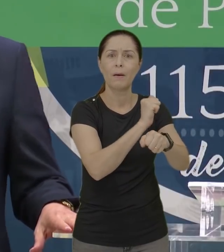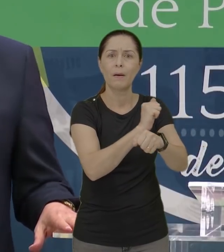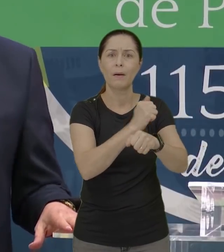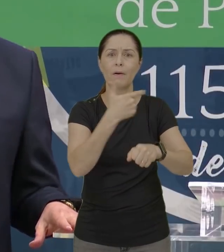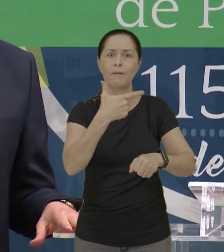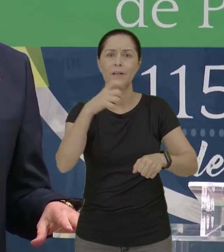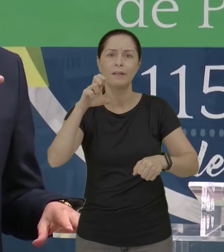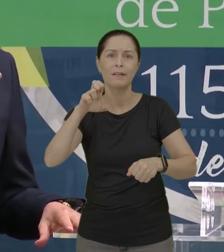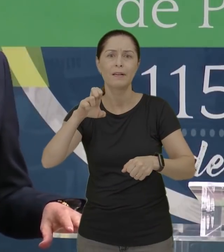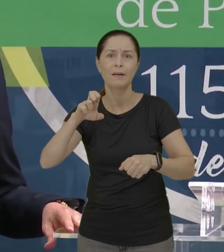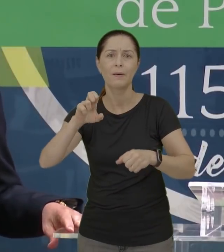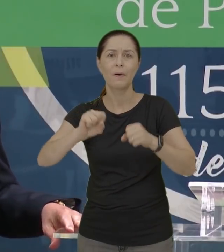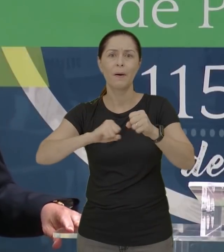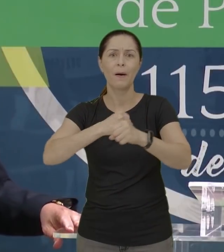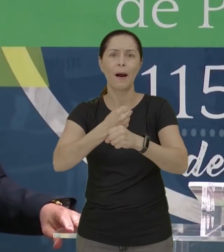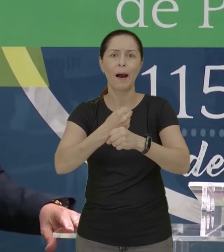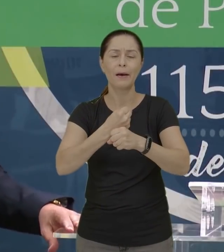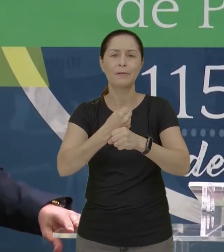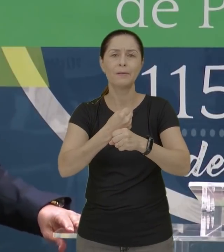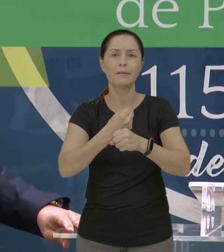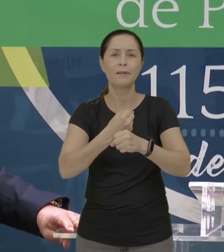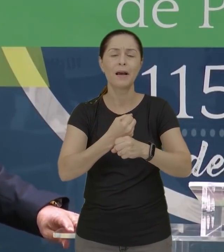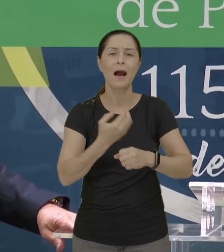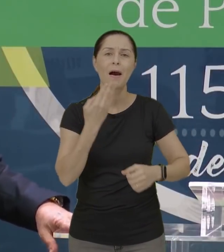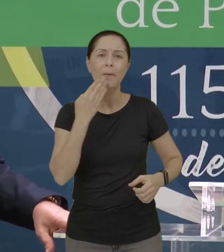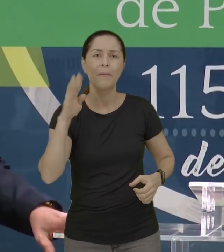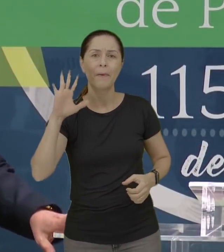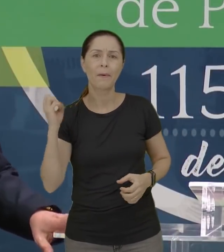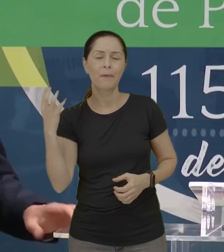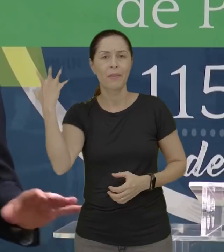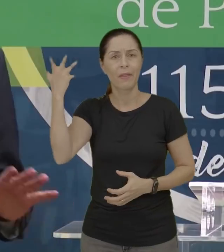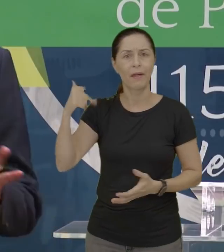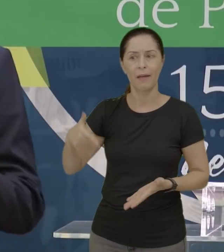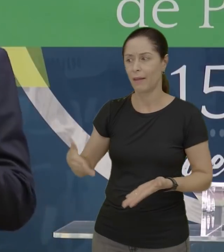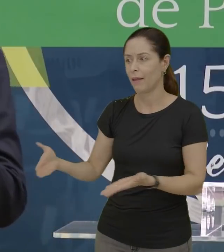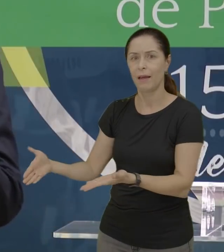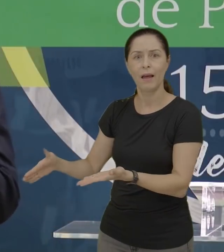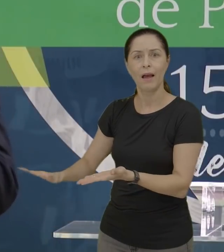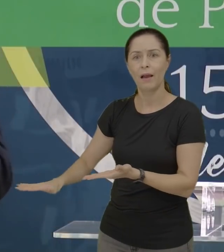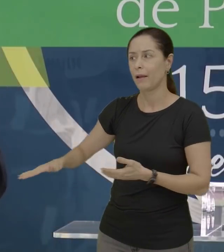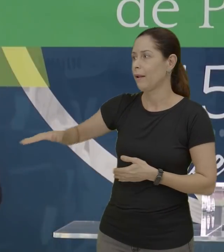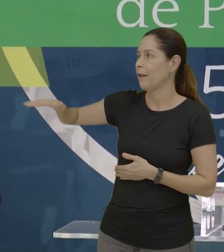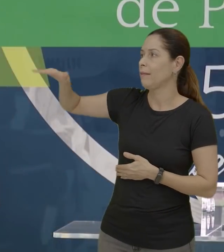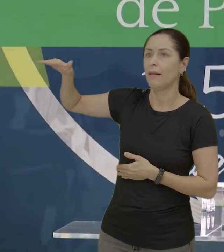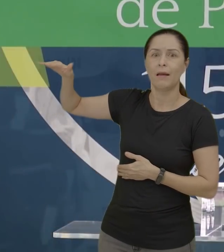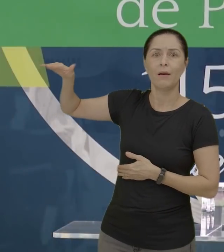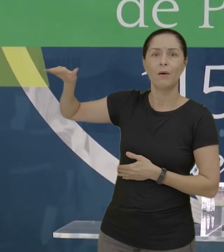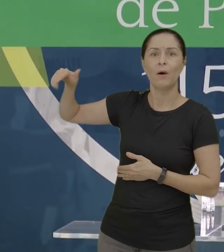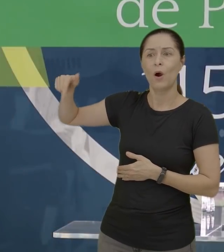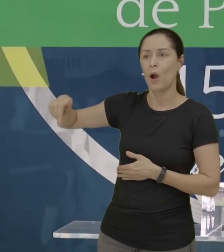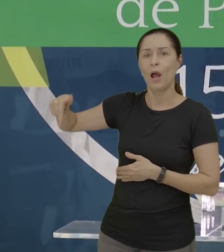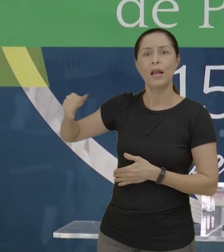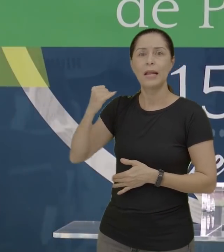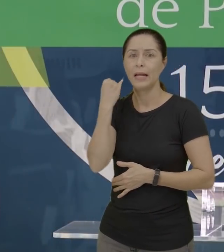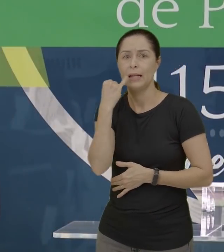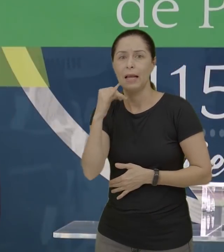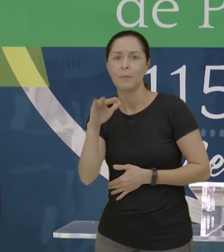agora o menino já tem 13 para 14 anos, o Abraão já está com 113, 114 anos,